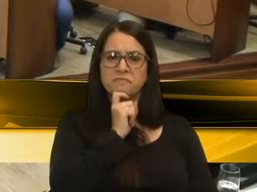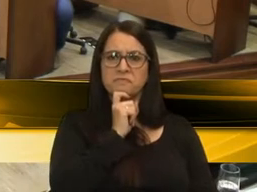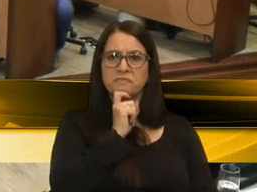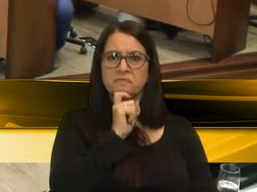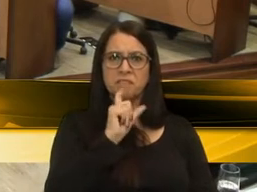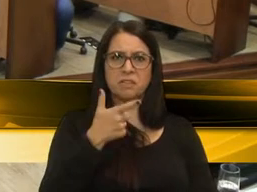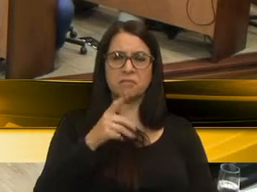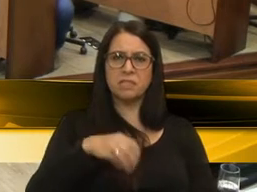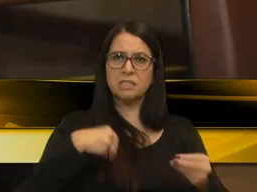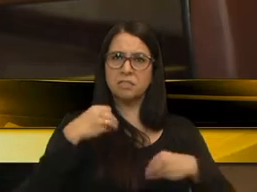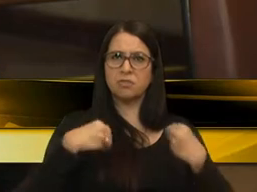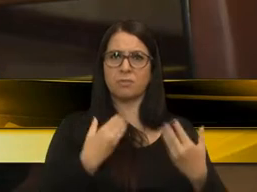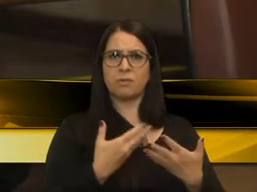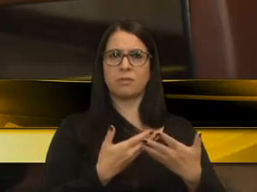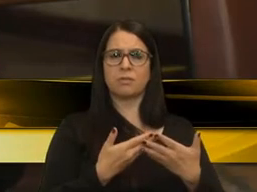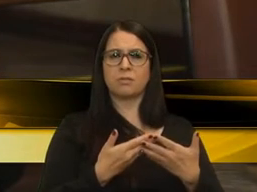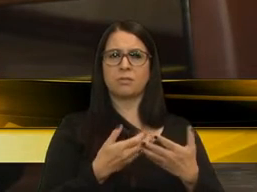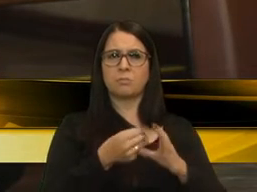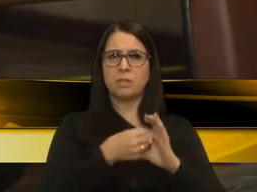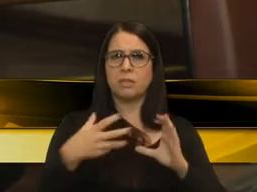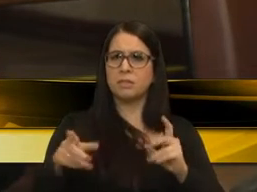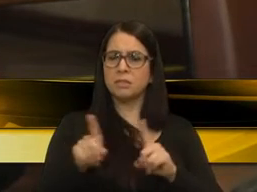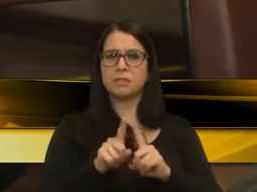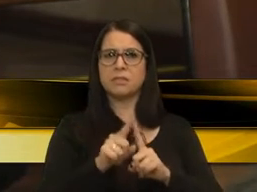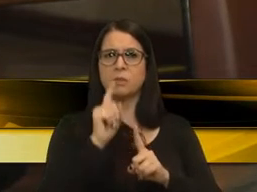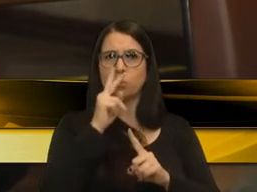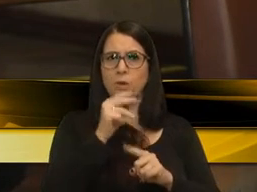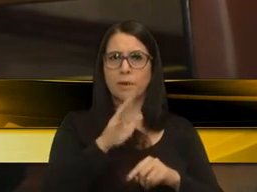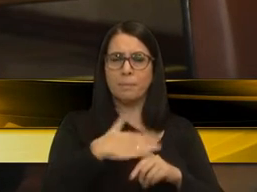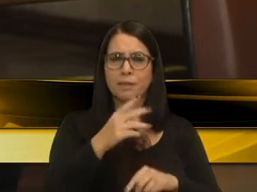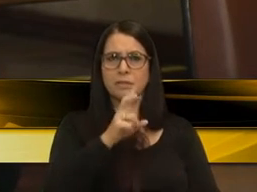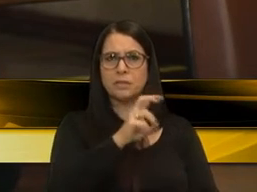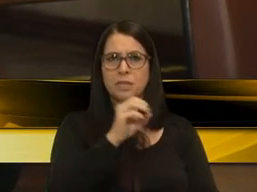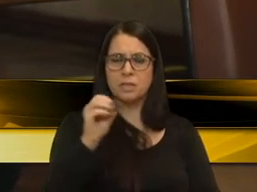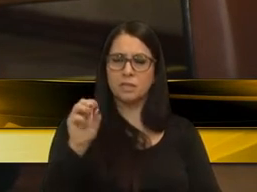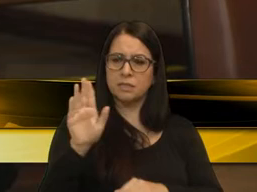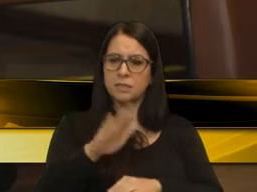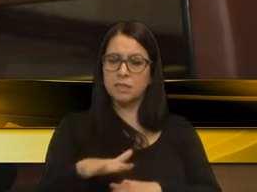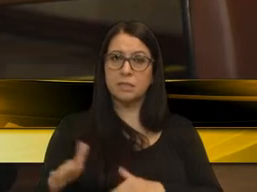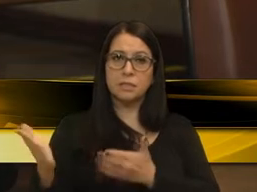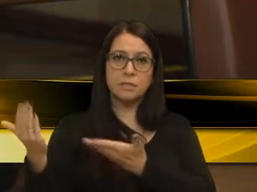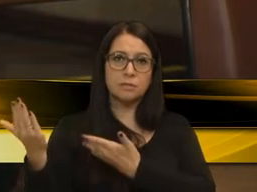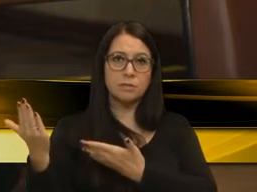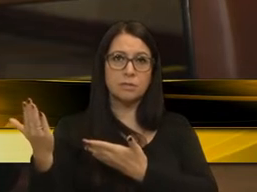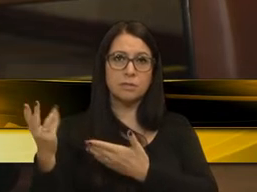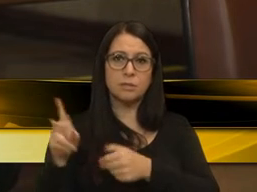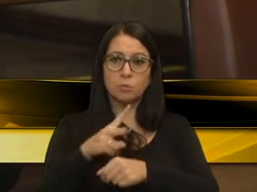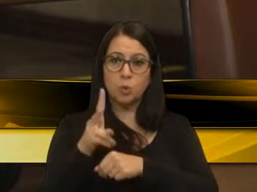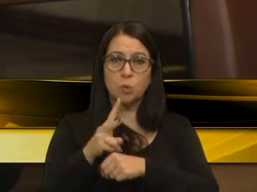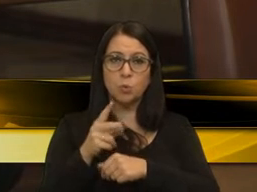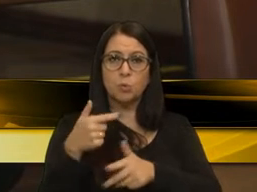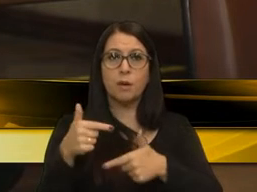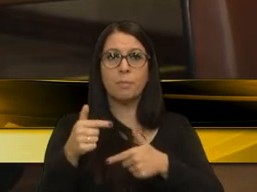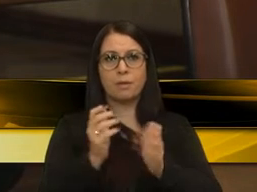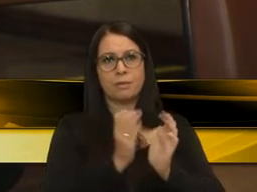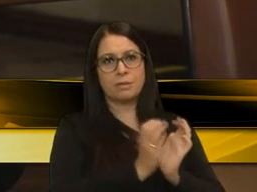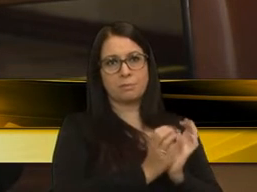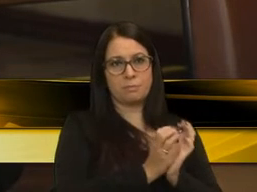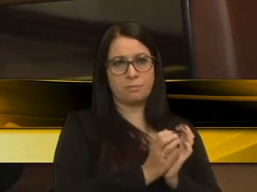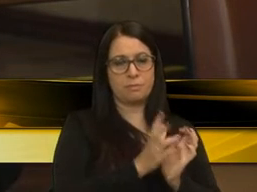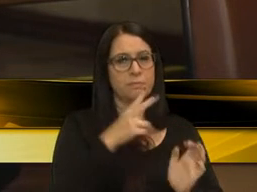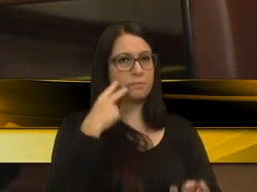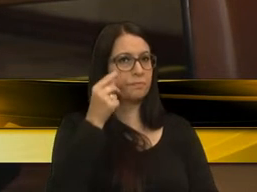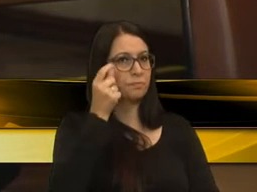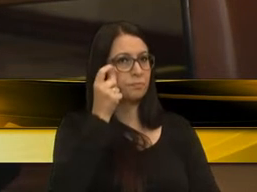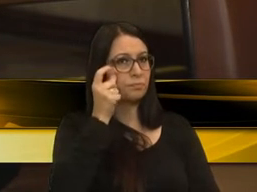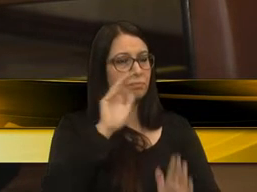sentimento. Isso que a gente caracteriza quem toma uma atitude com mais de 500 crianças e adolescentes que buscam o serviço da PAI. Vereador Périco,